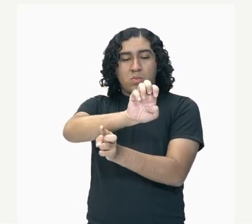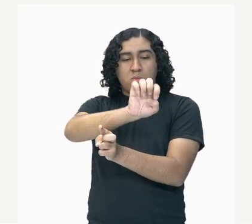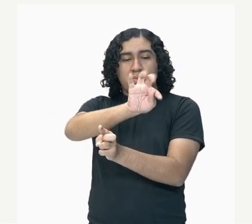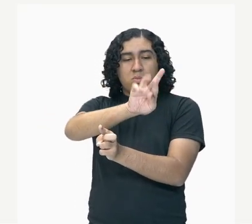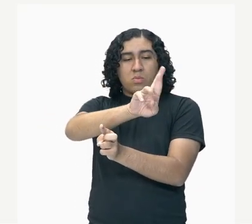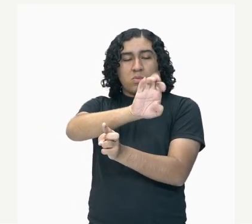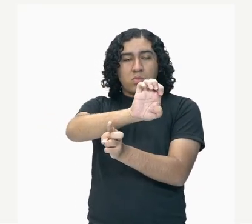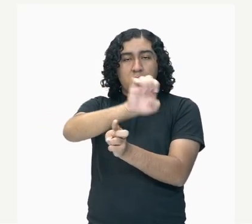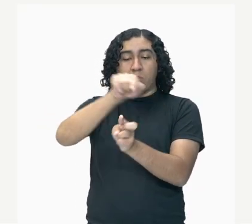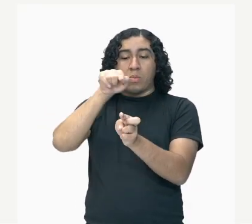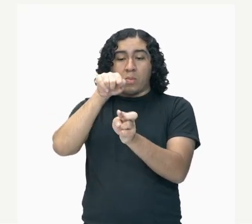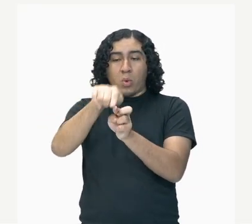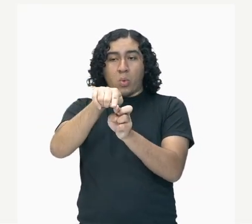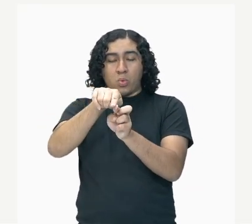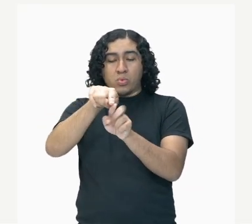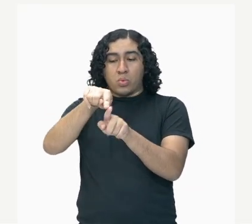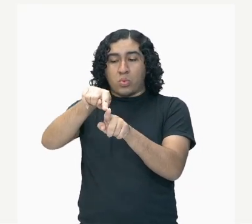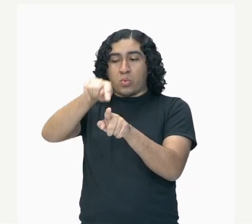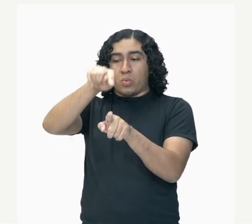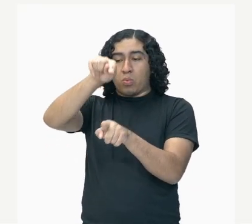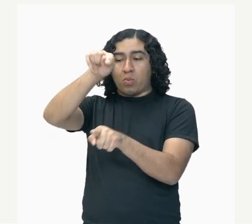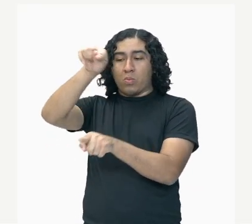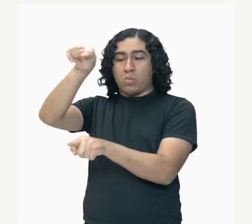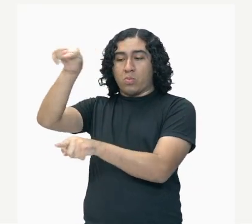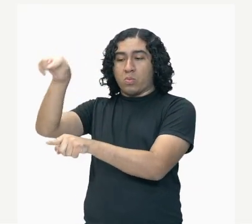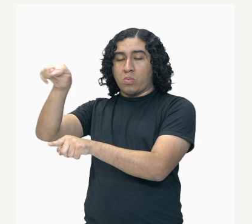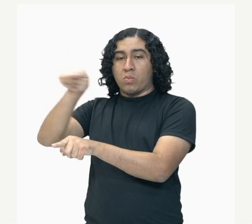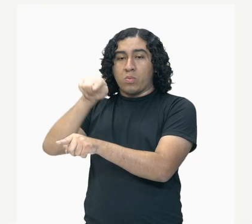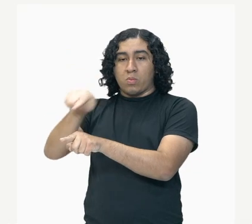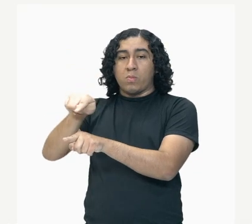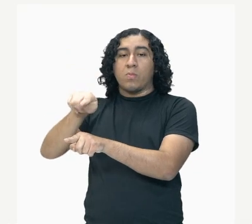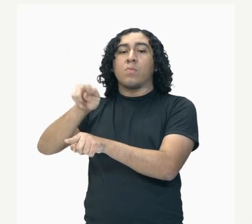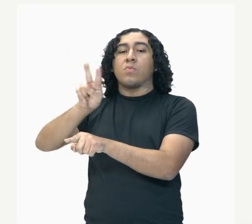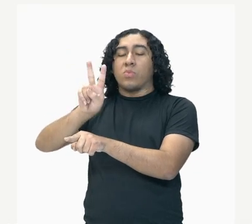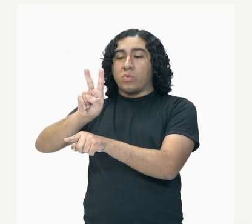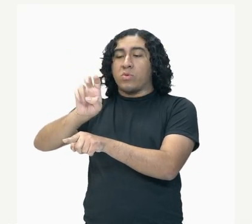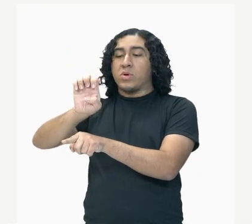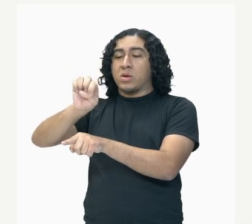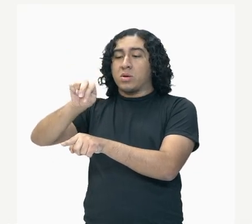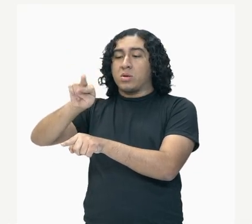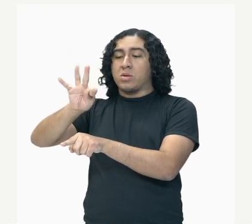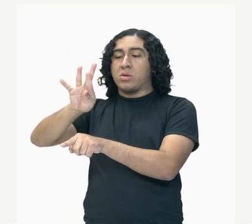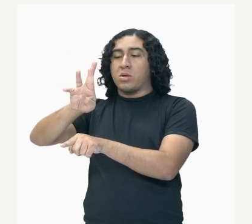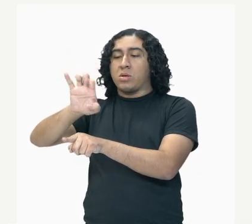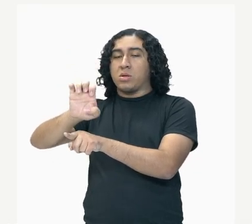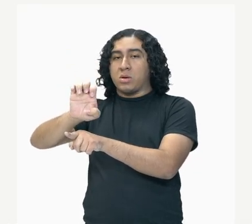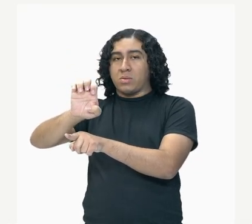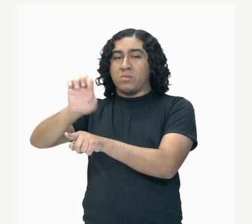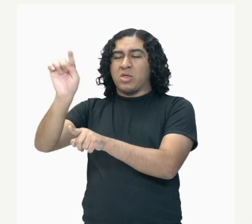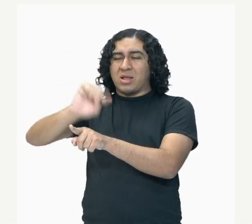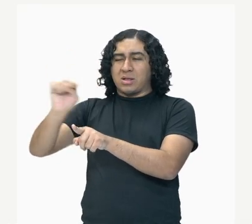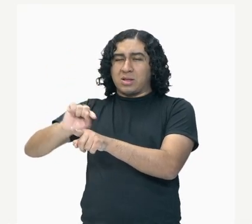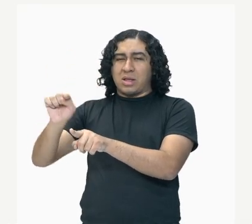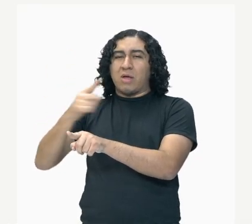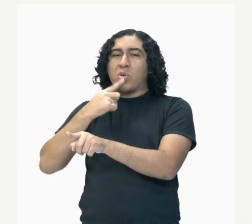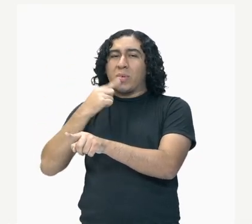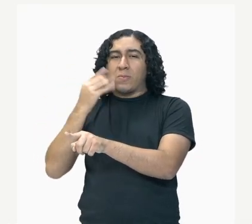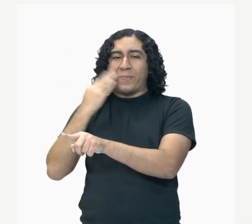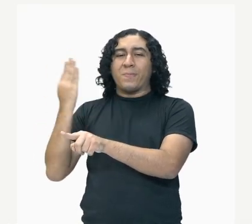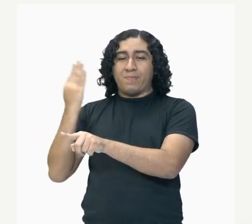só outro ventre aqui dentro tô achando dentro dele para que você perceba que o ventre É essa parte